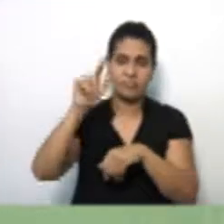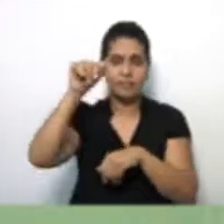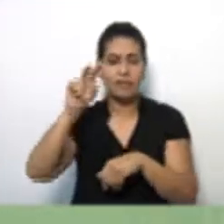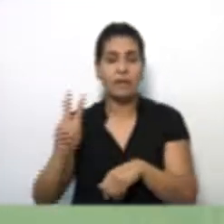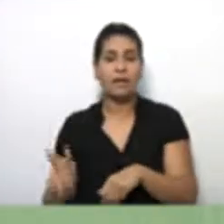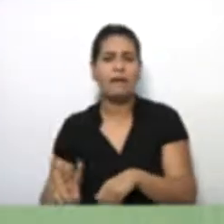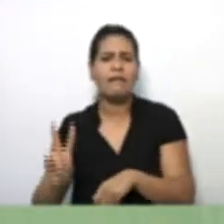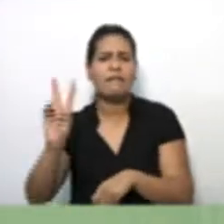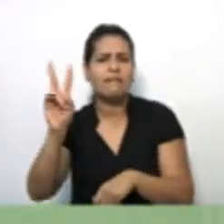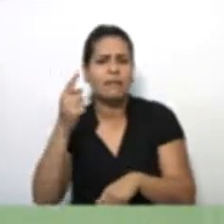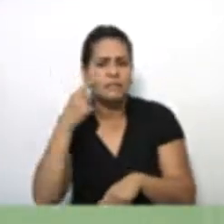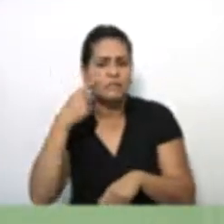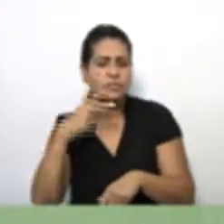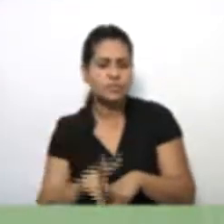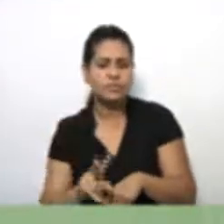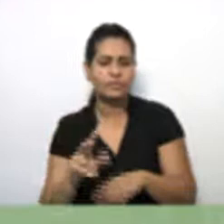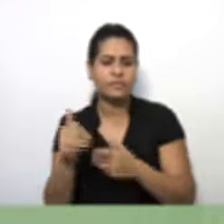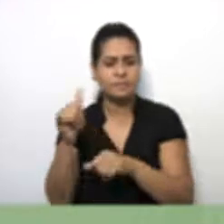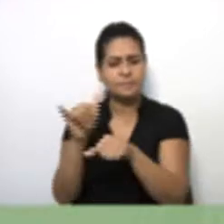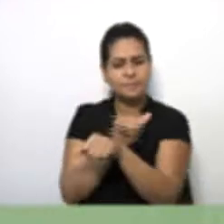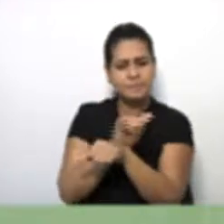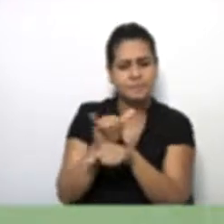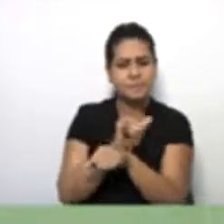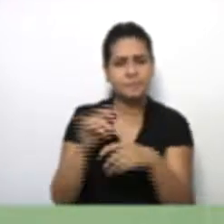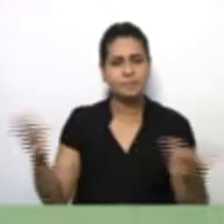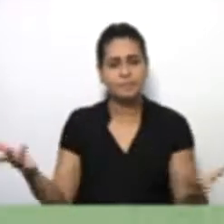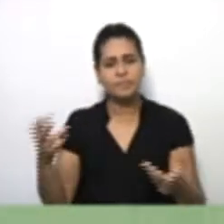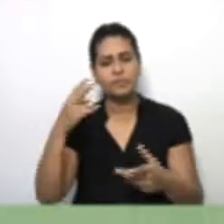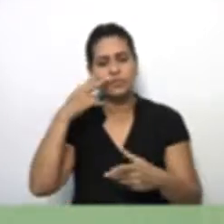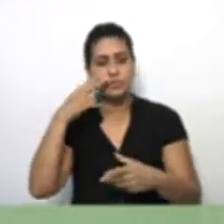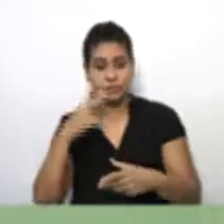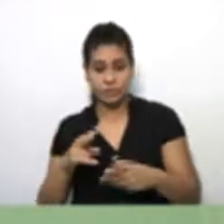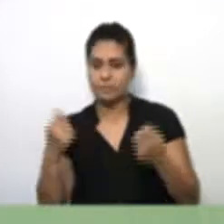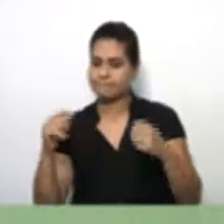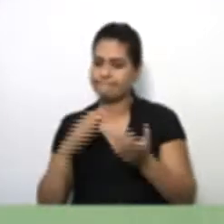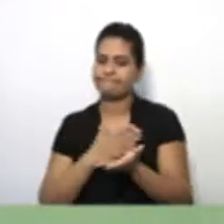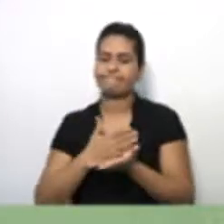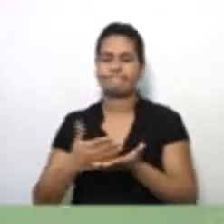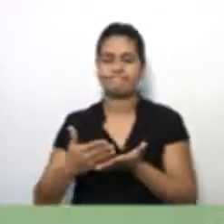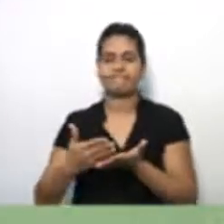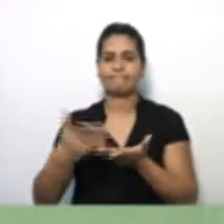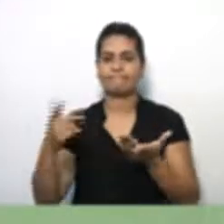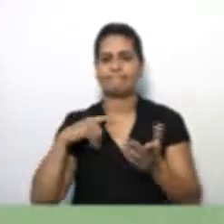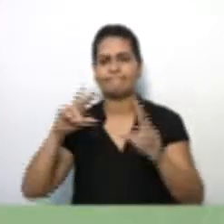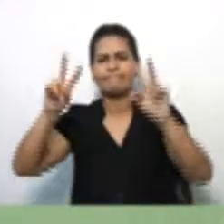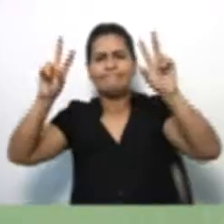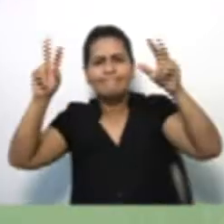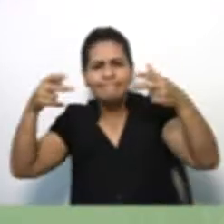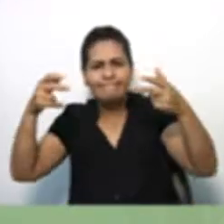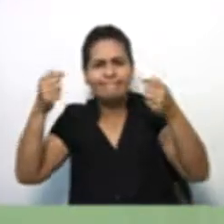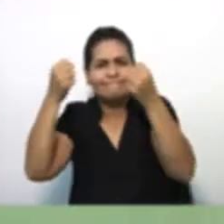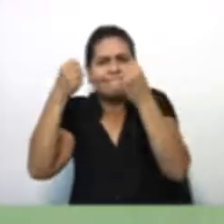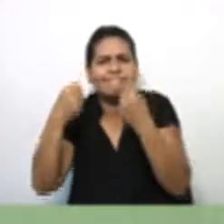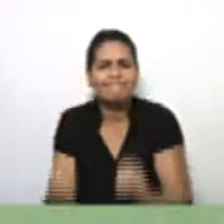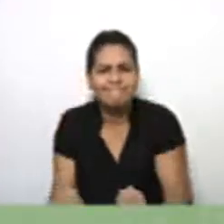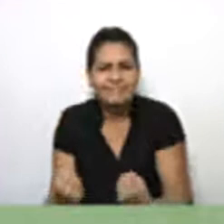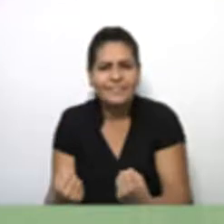de alternativas estratégicas. Olha, aqui a gente realmente começa a entrar de forma pesada aqui,